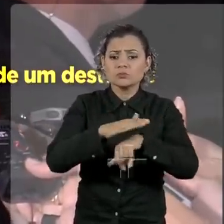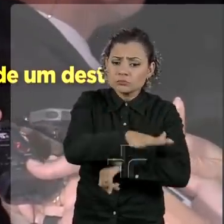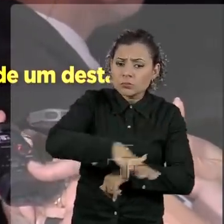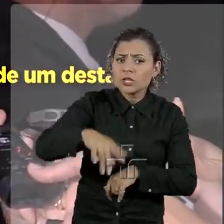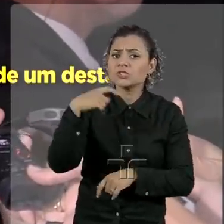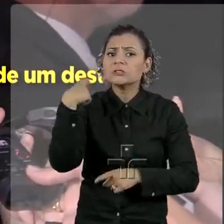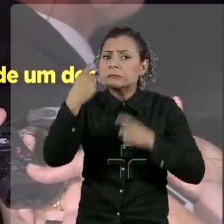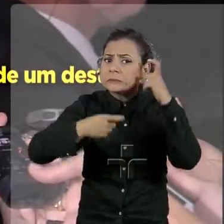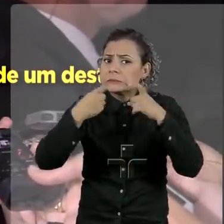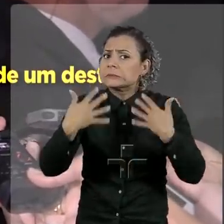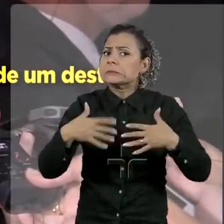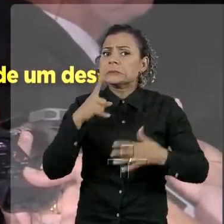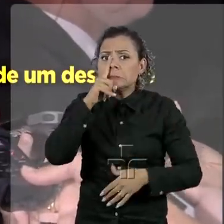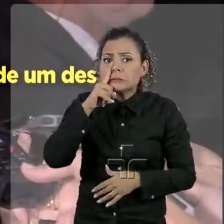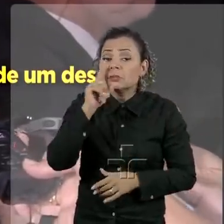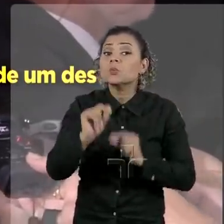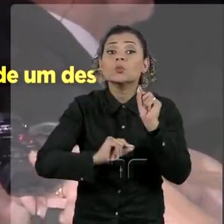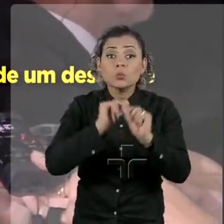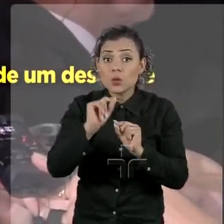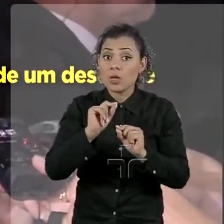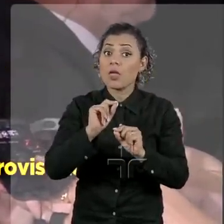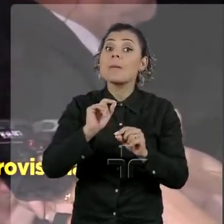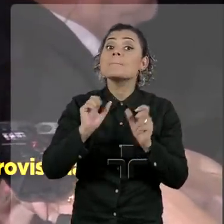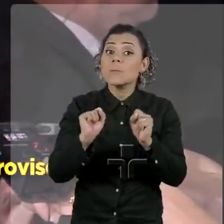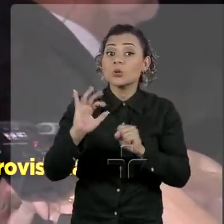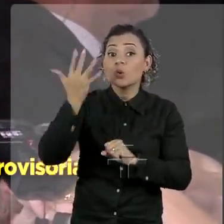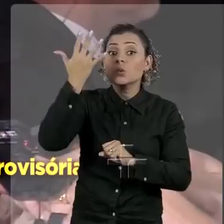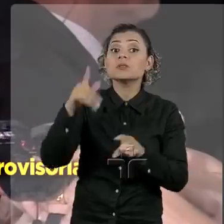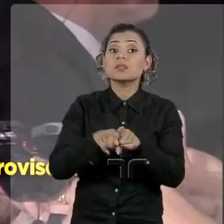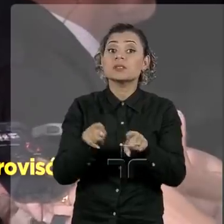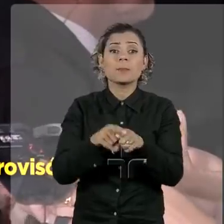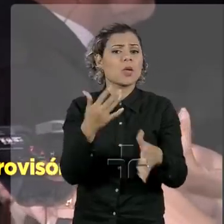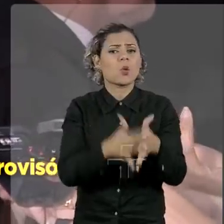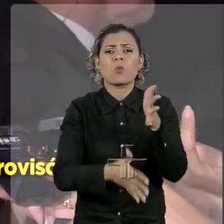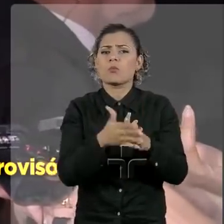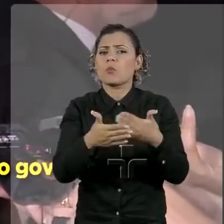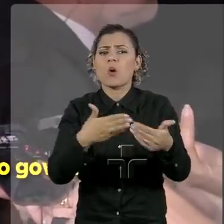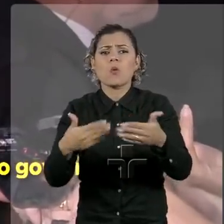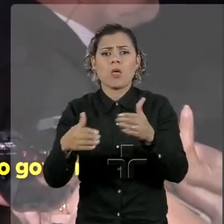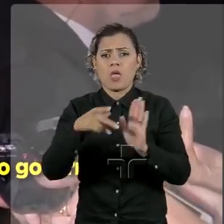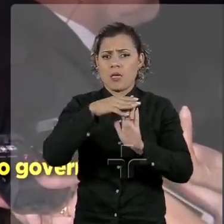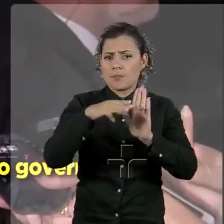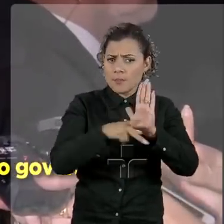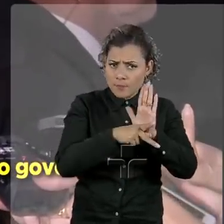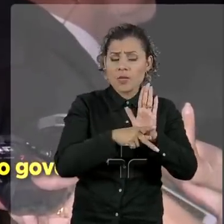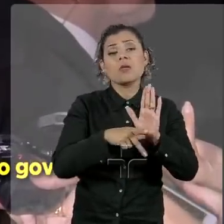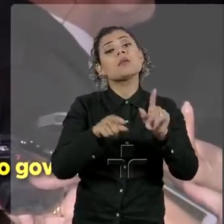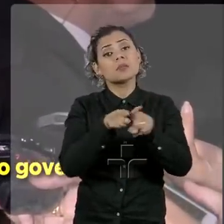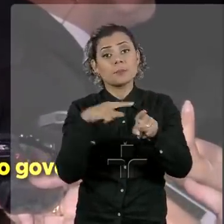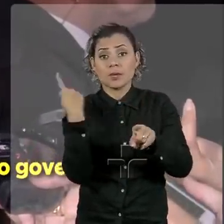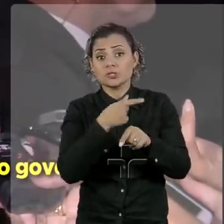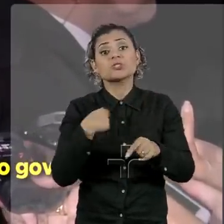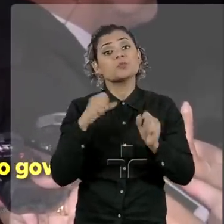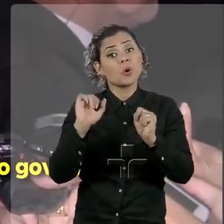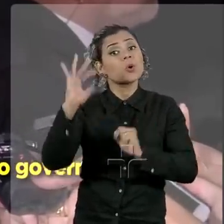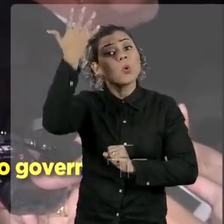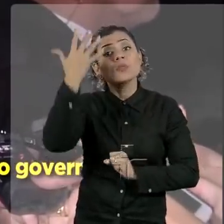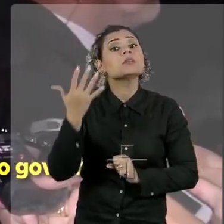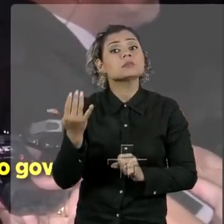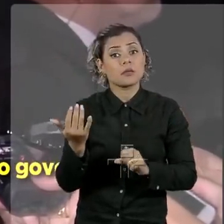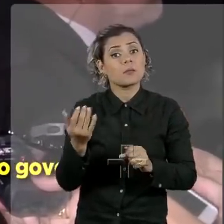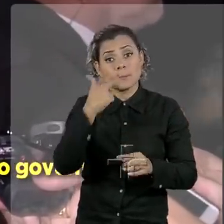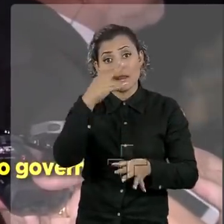risco de, a partir de um destaque em relação a qualquer item da medida provisória, a gente possa cometer